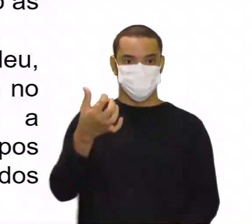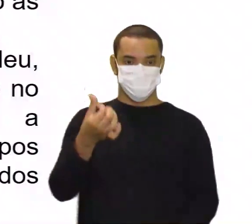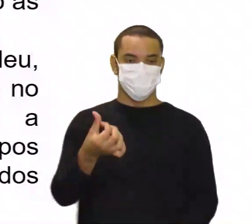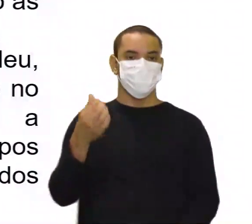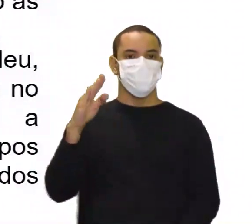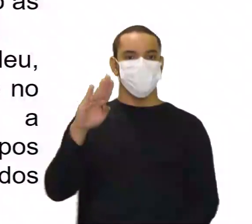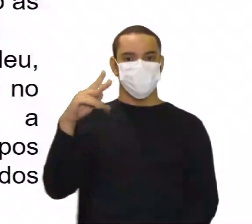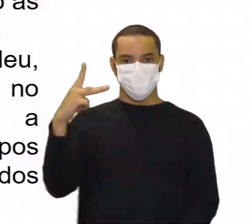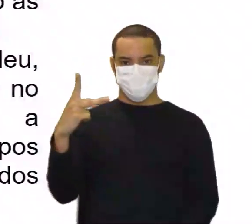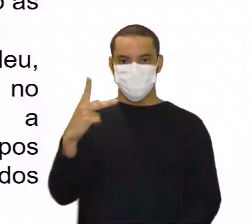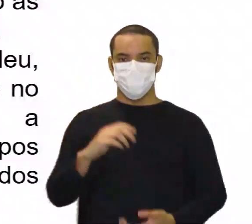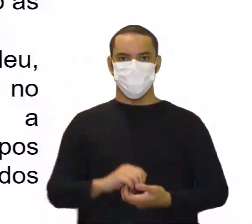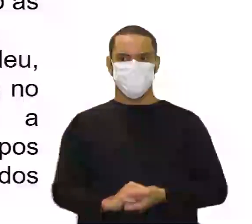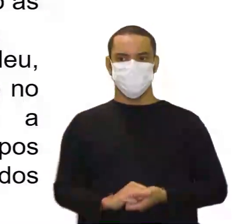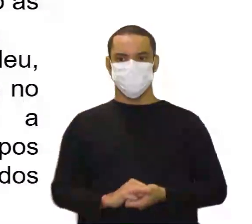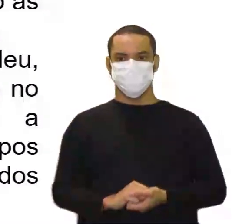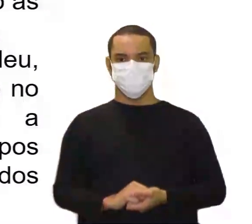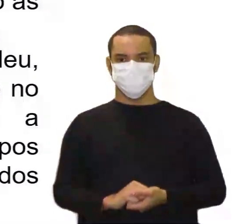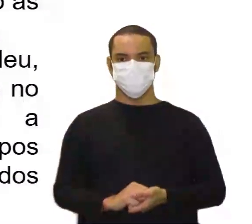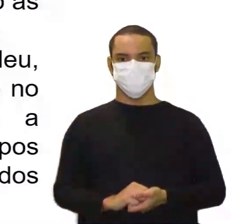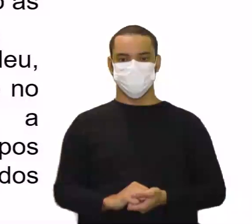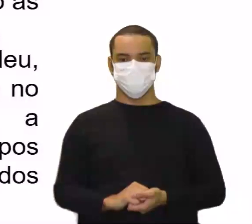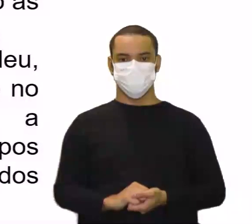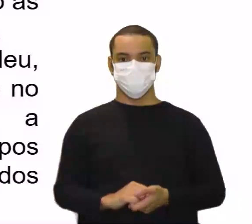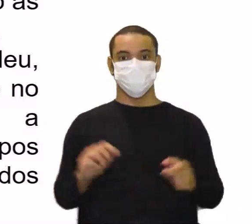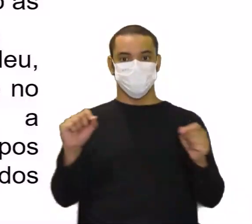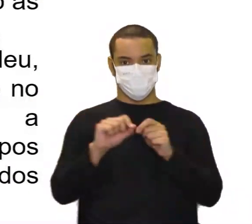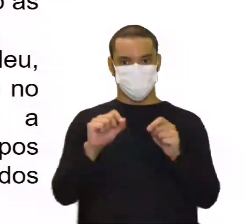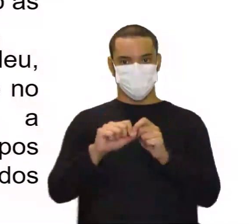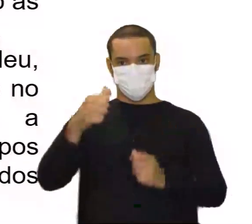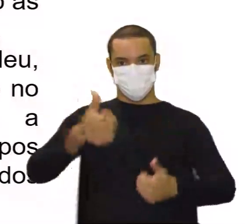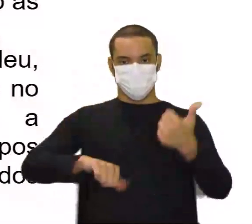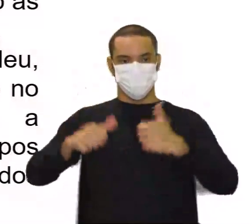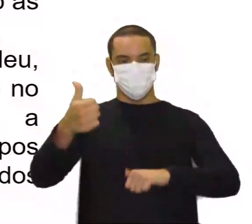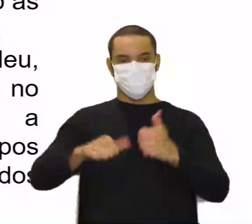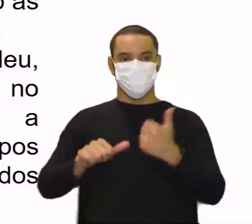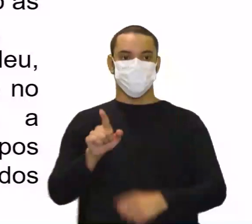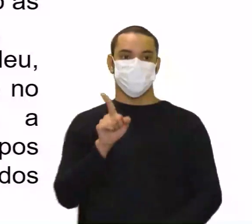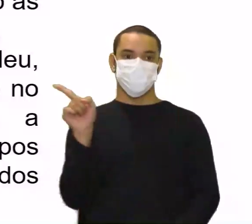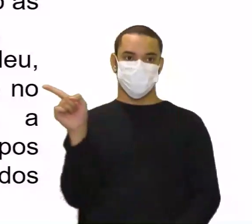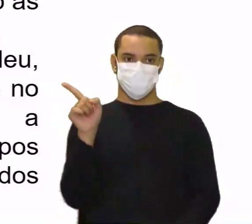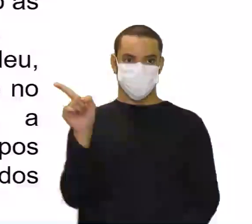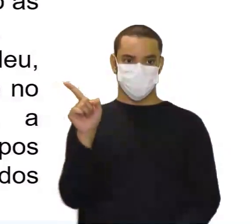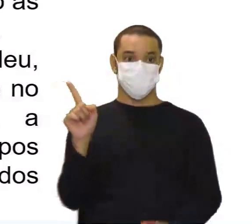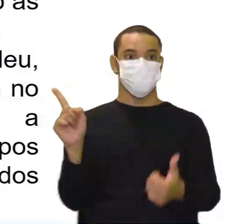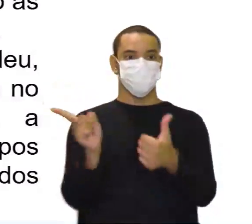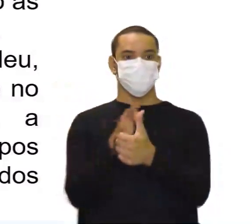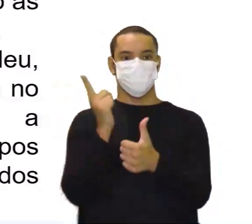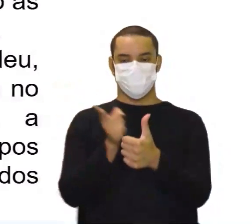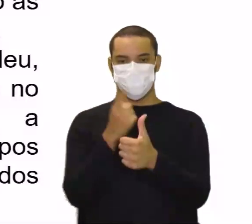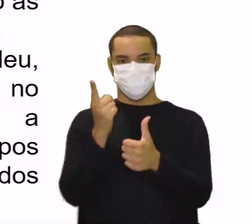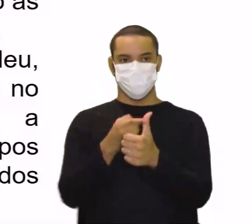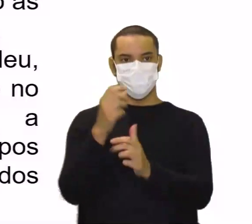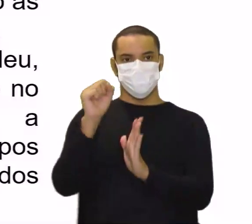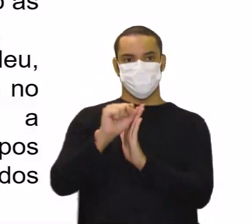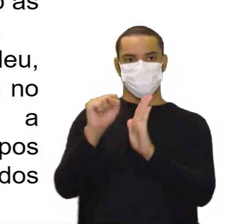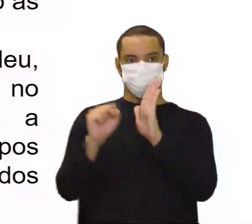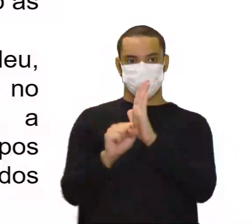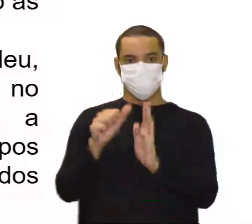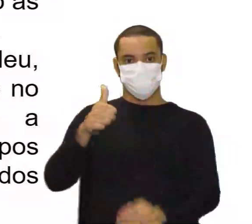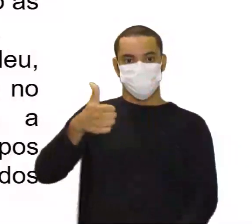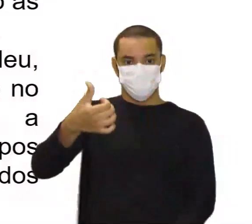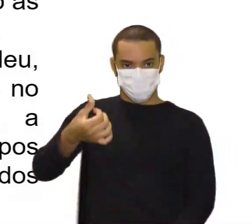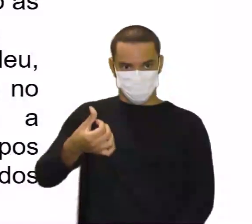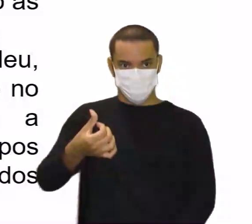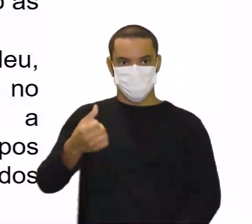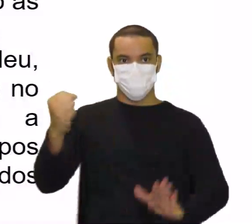BP 2006. Faça análise das sentenças a seguir. Primeiro, o século